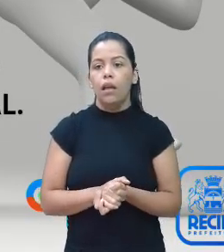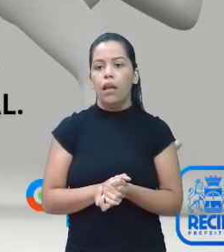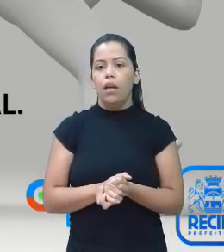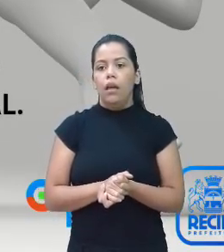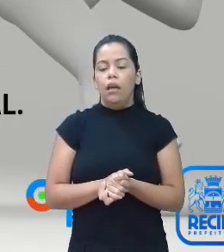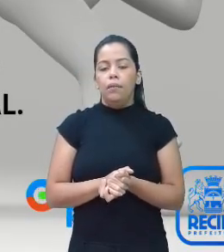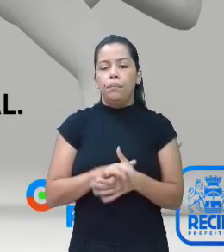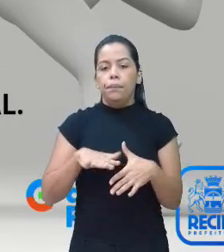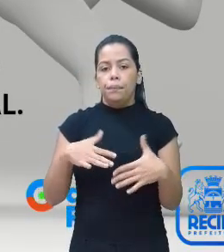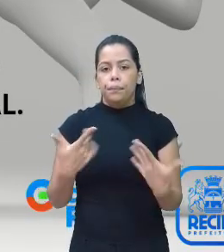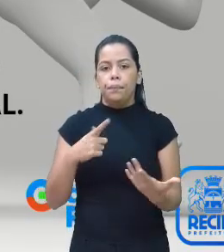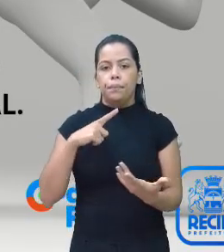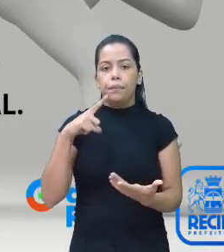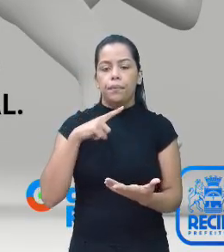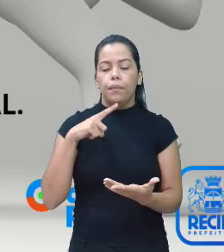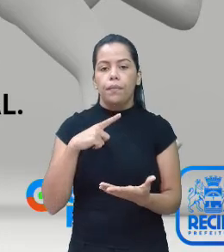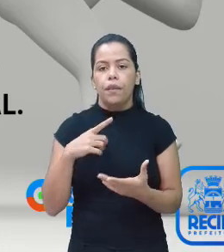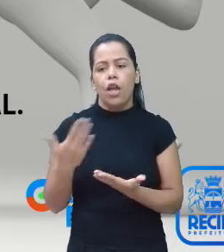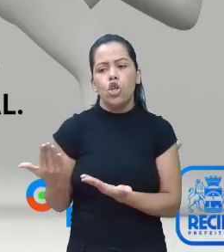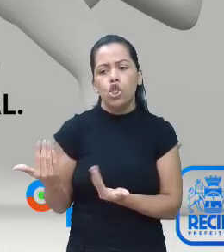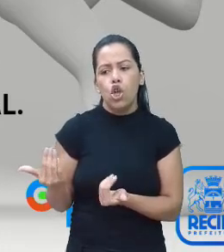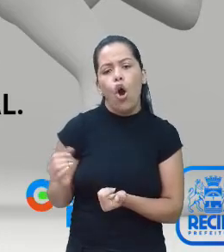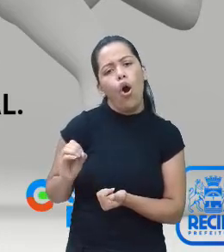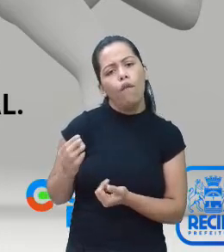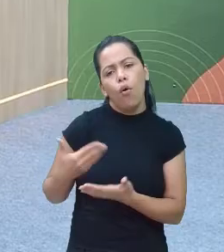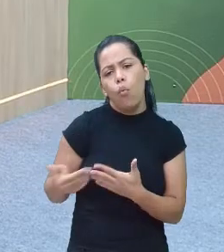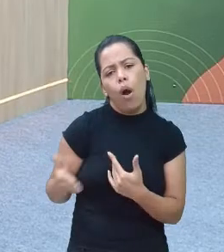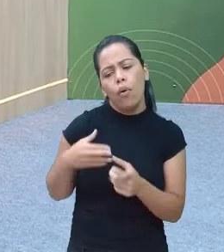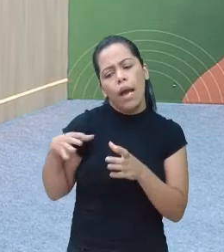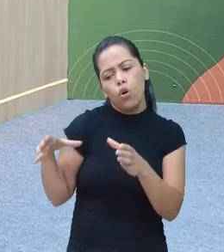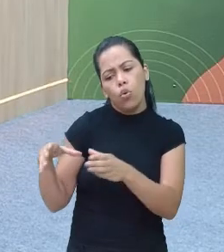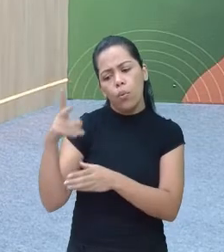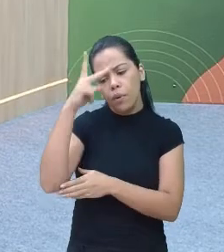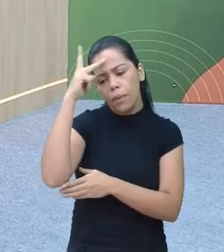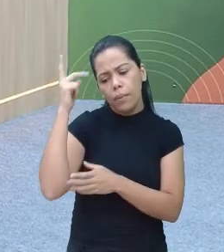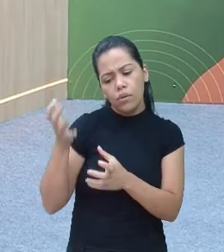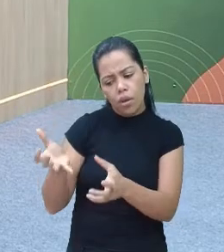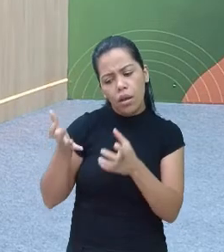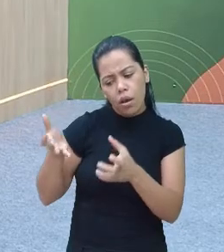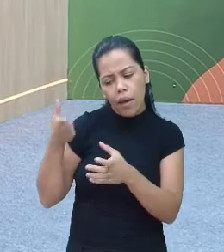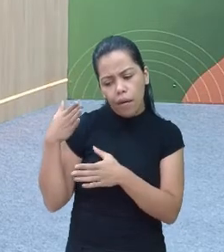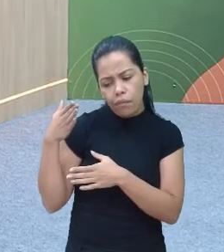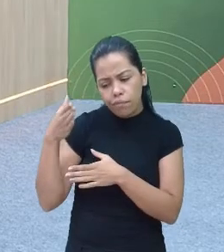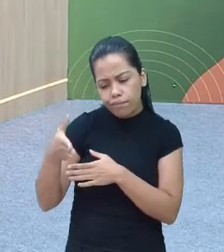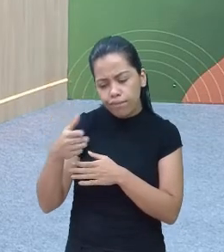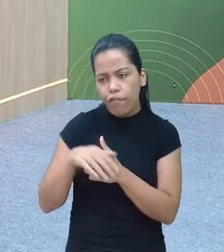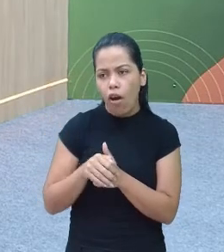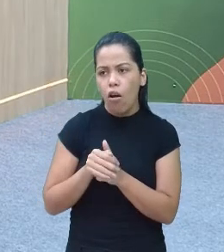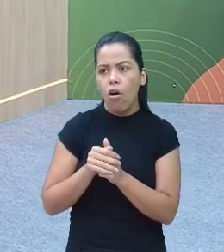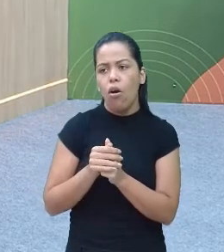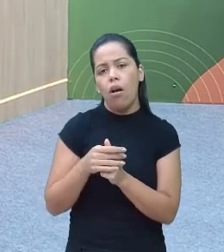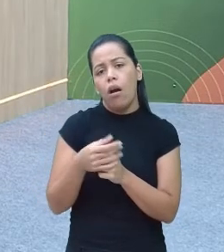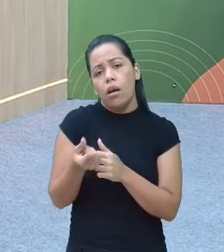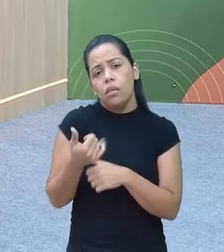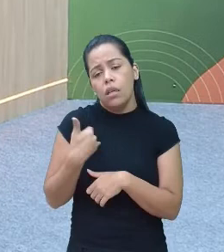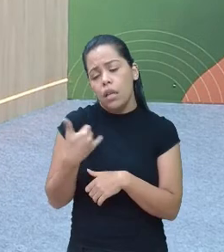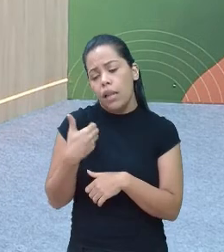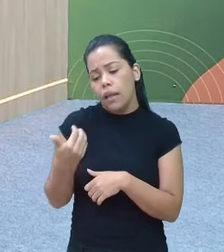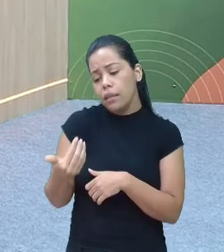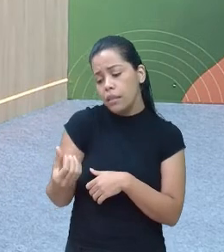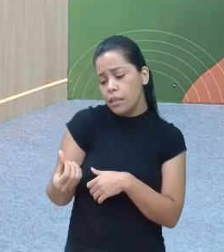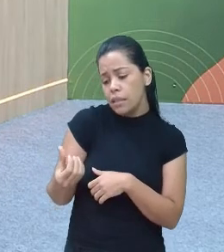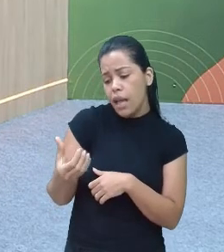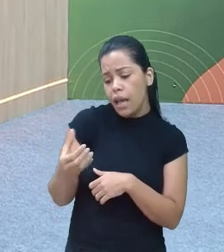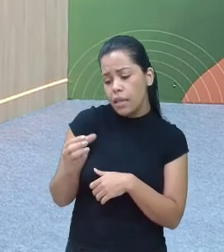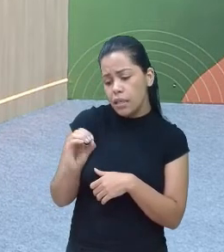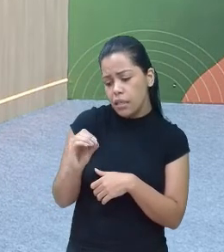material. Então, assim, não somente com o jovem, né? Depende do meu público-alvo. Então, se eu tenho um público-alvo de 50 a 60 anos para vender determinado produto, então